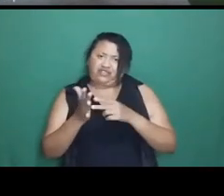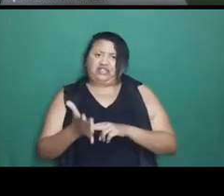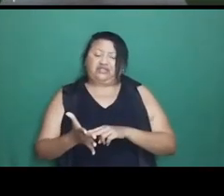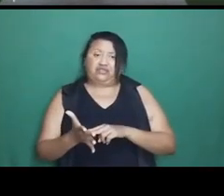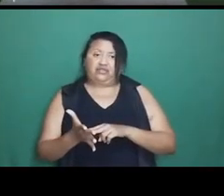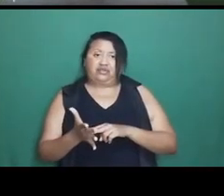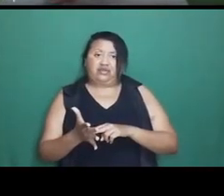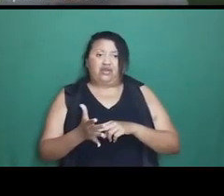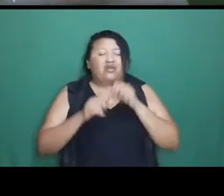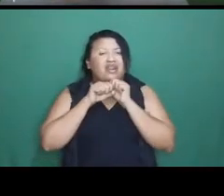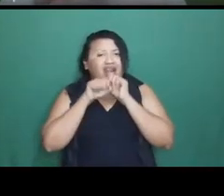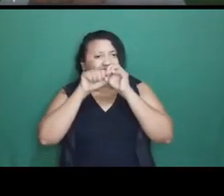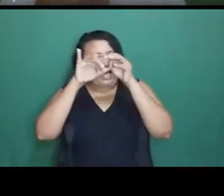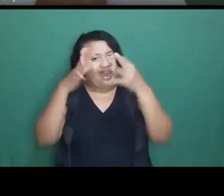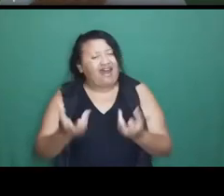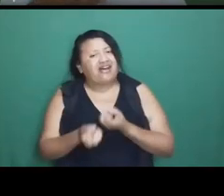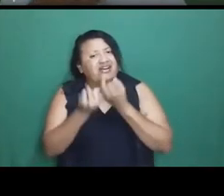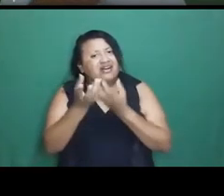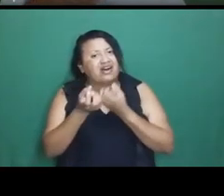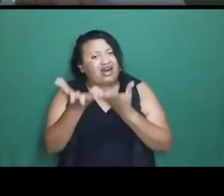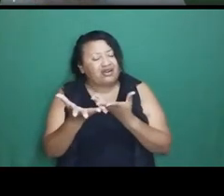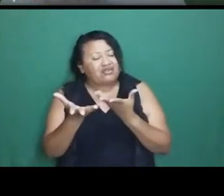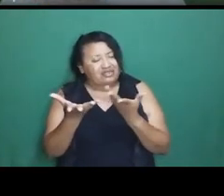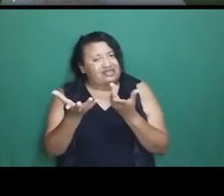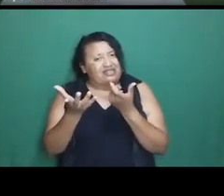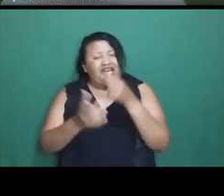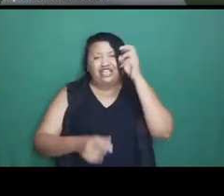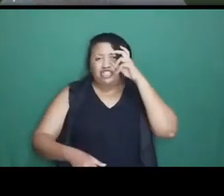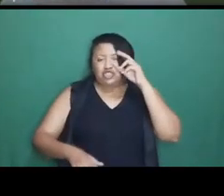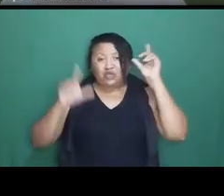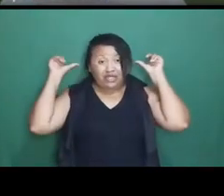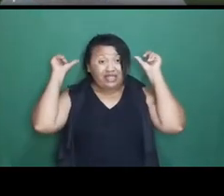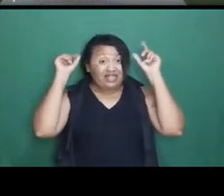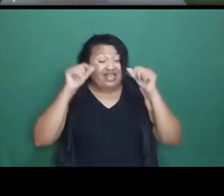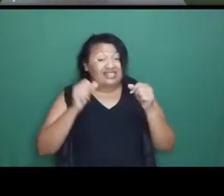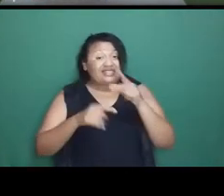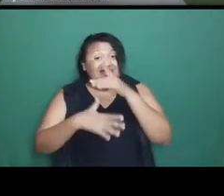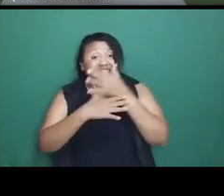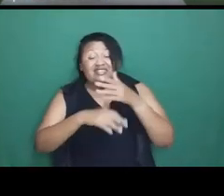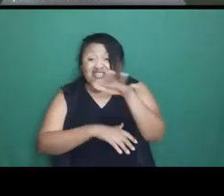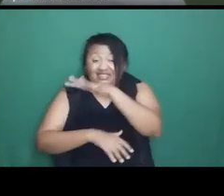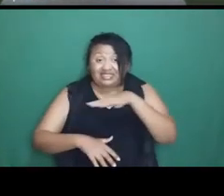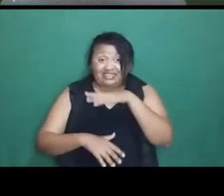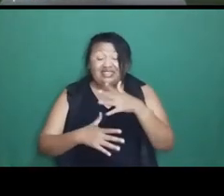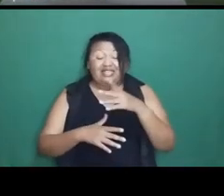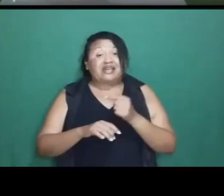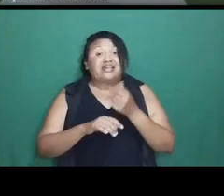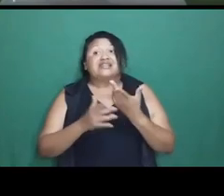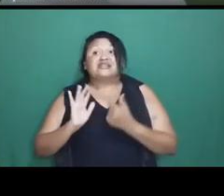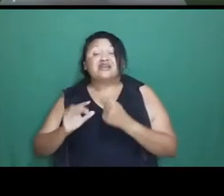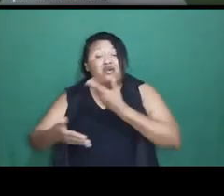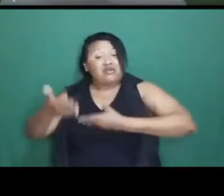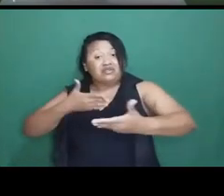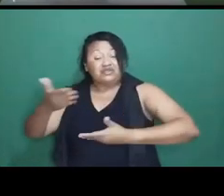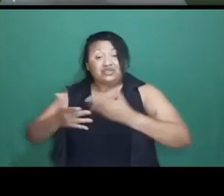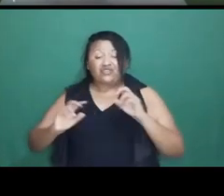significativo narravam episódios da história grega o período da civilização micênica e transmitiu